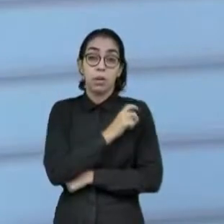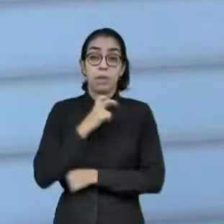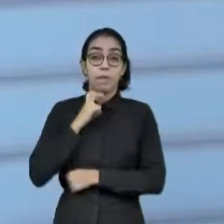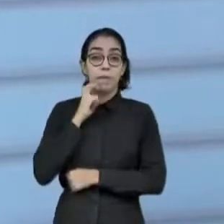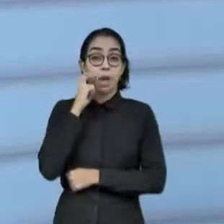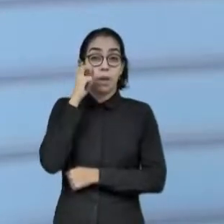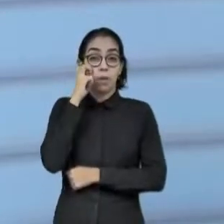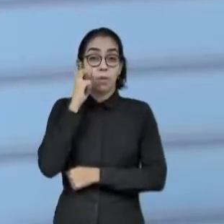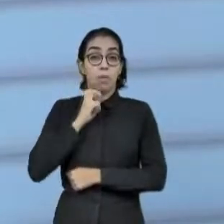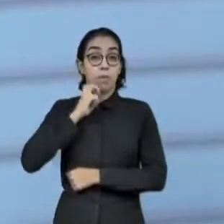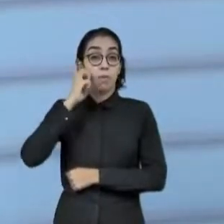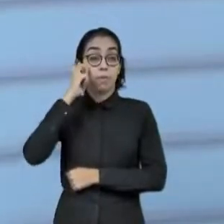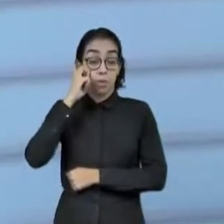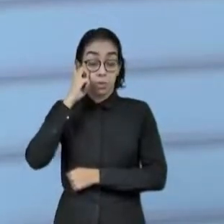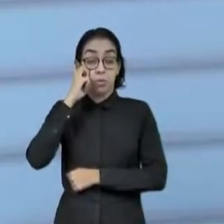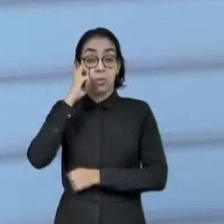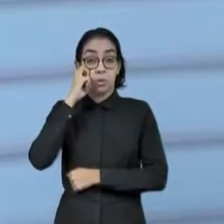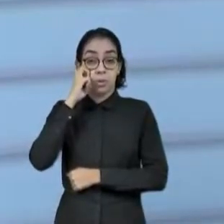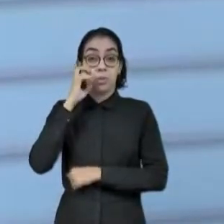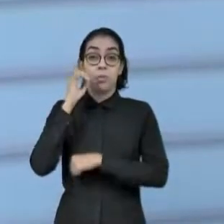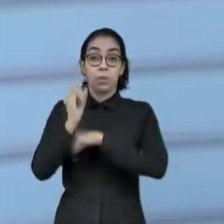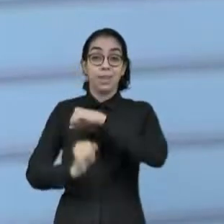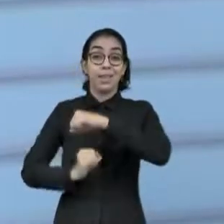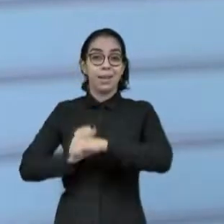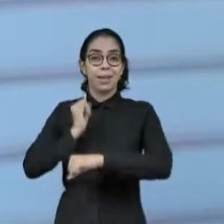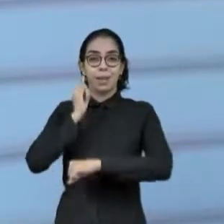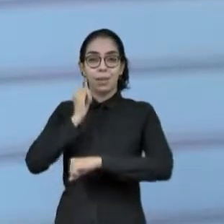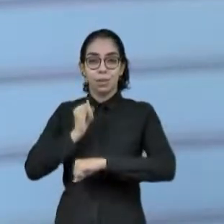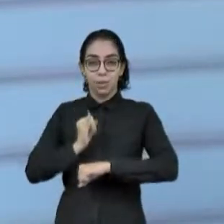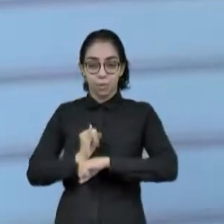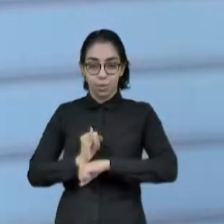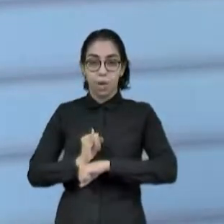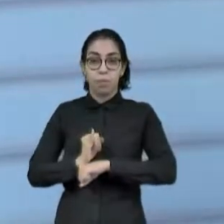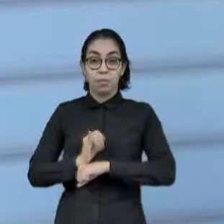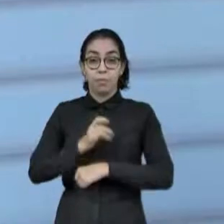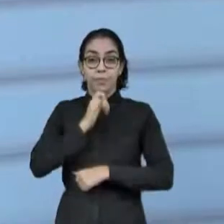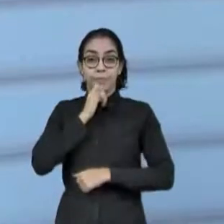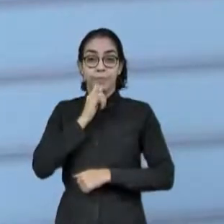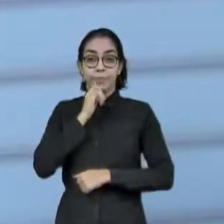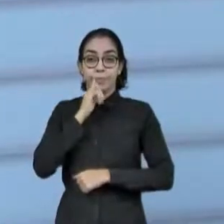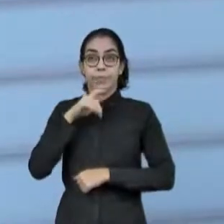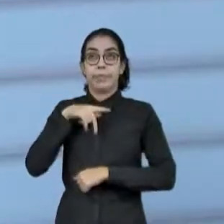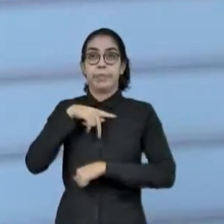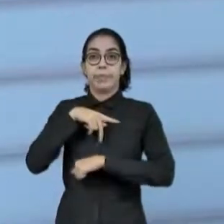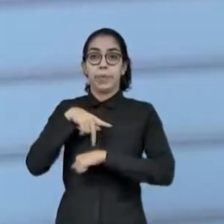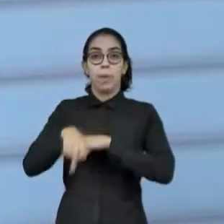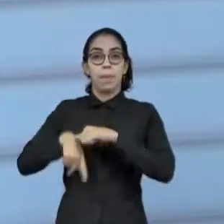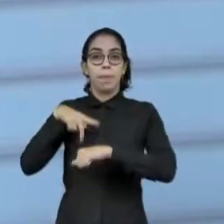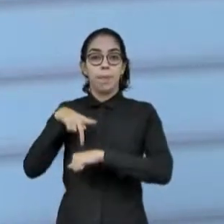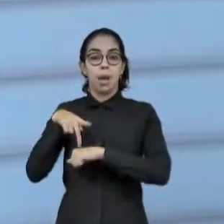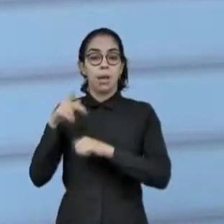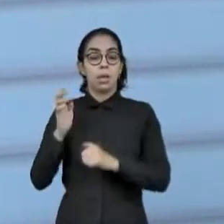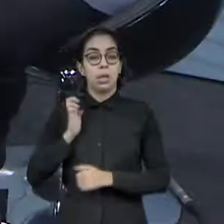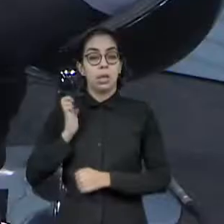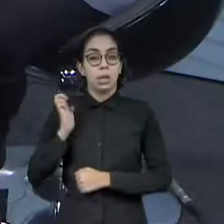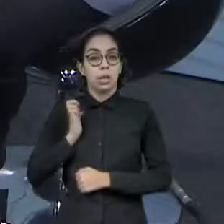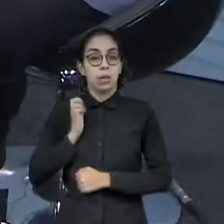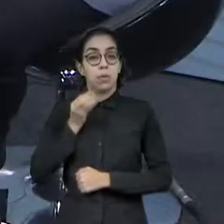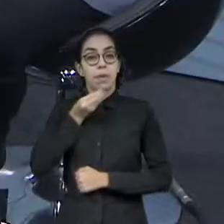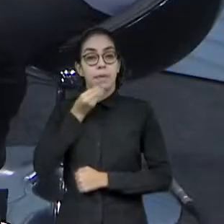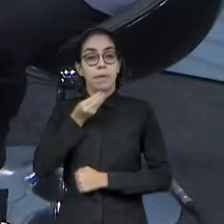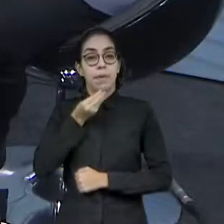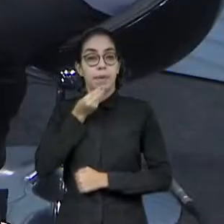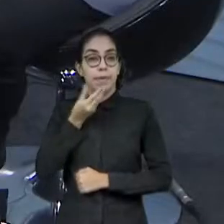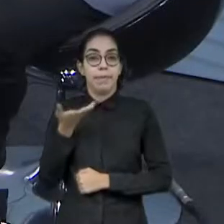acho, que para a comunidade internacional, para os países mais ricos do mundo, que fizeram essas promessas. Ô, Miguel, você está dizendo uma coisa tão séria,